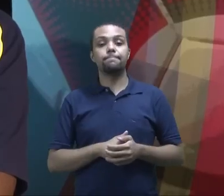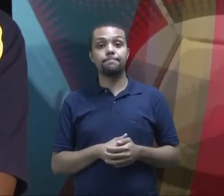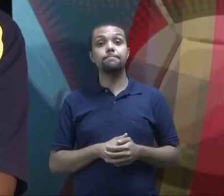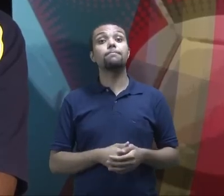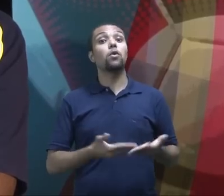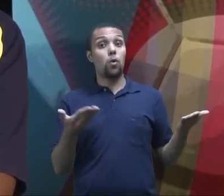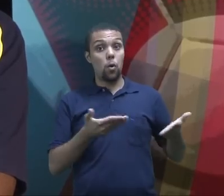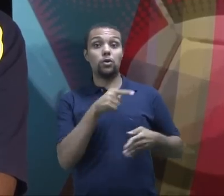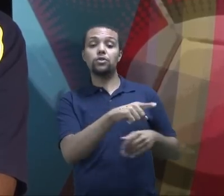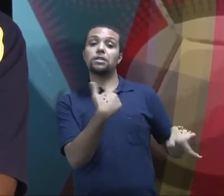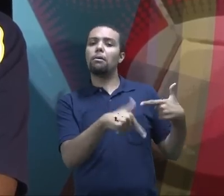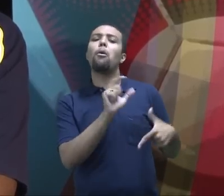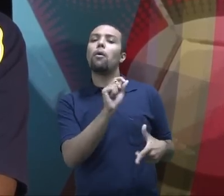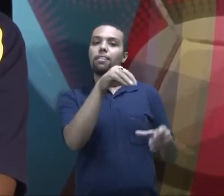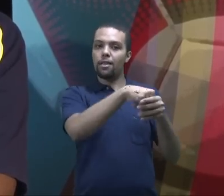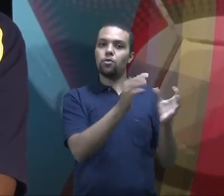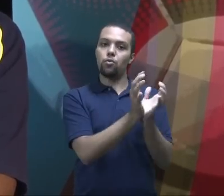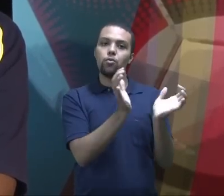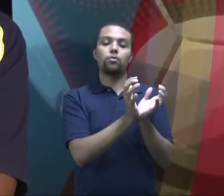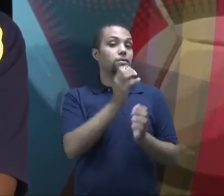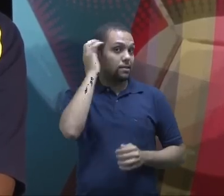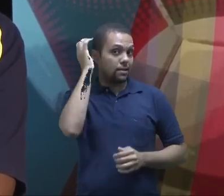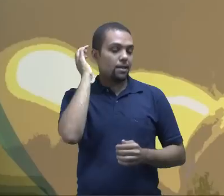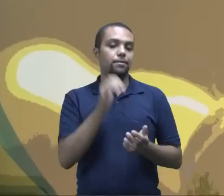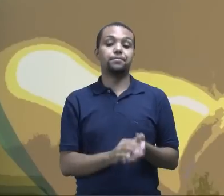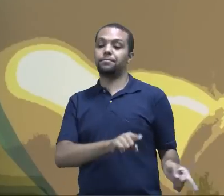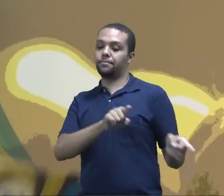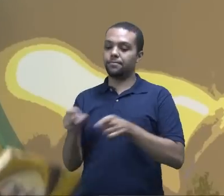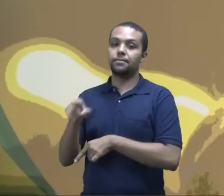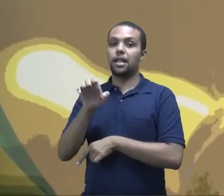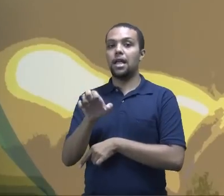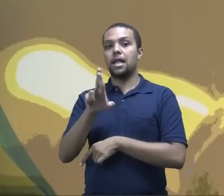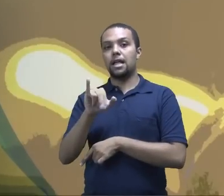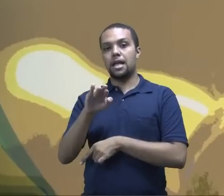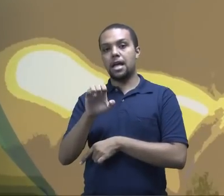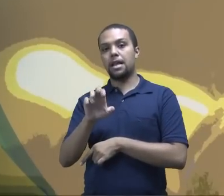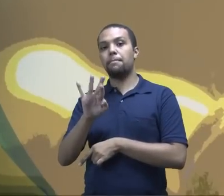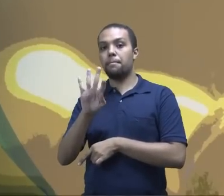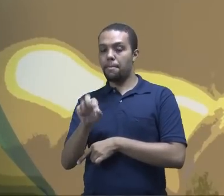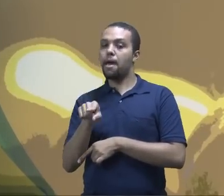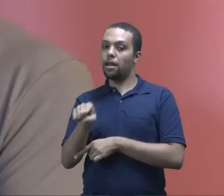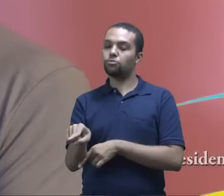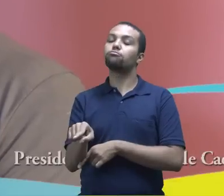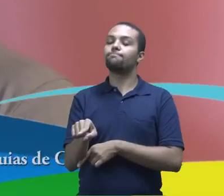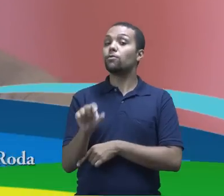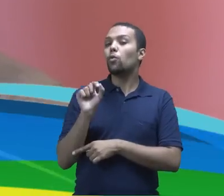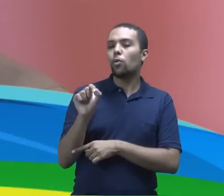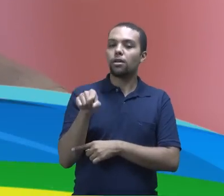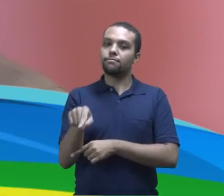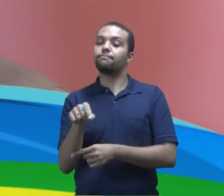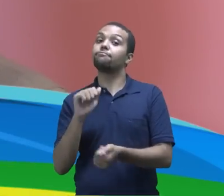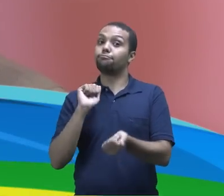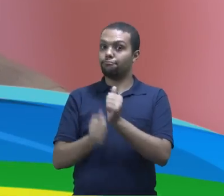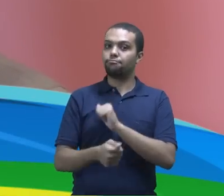títulos. E hoje atua no Santo André, né? Isso. E também Heriberto Alves Roca. Tudo bem, Heriberto? Tudo bem. Bom,